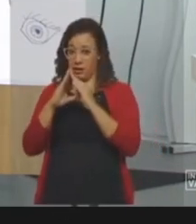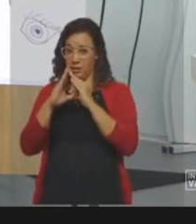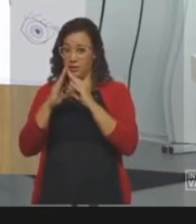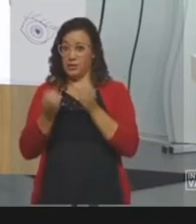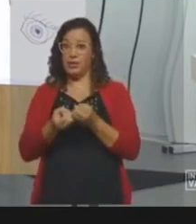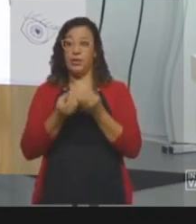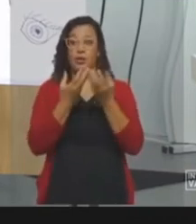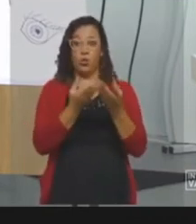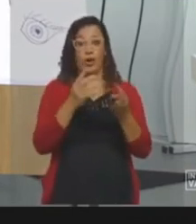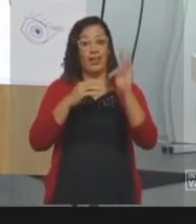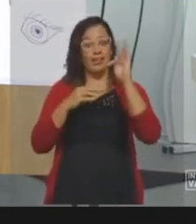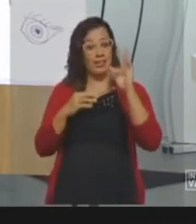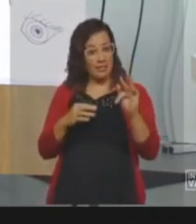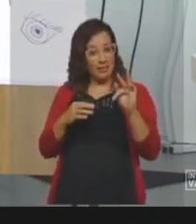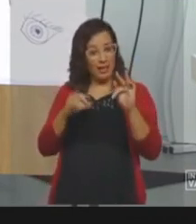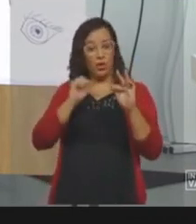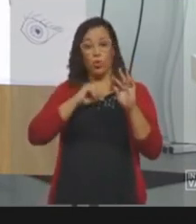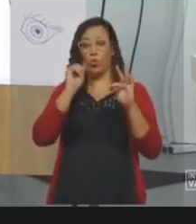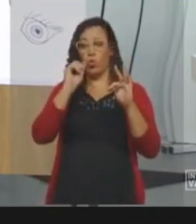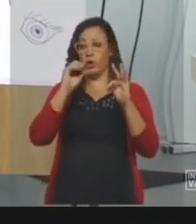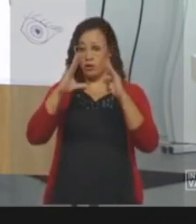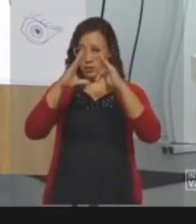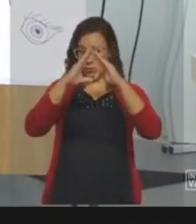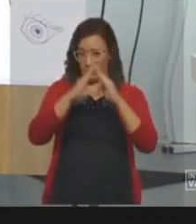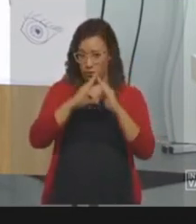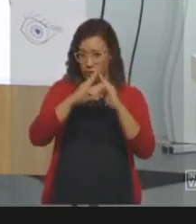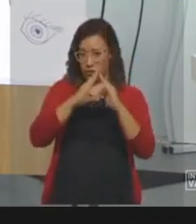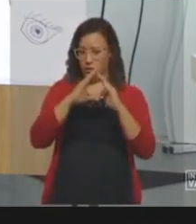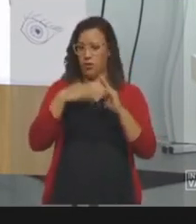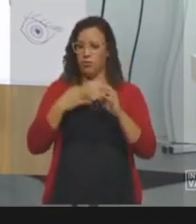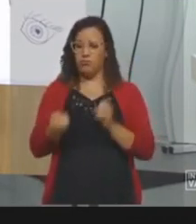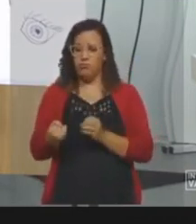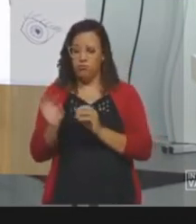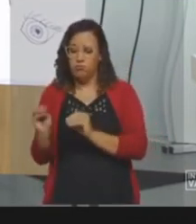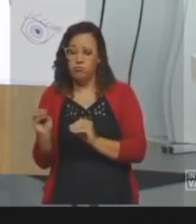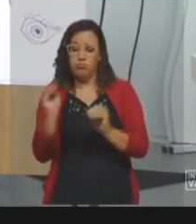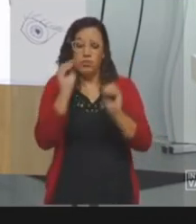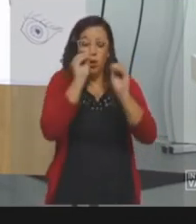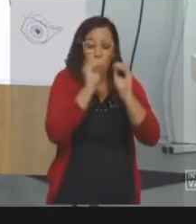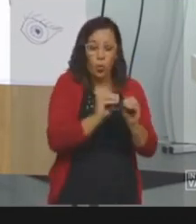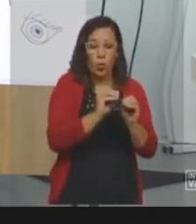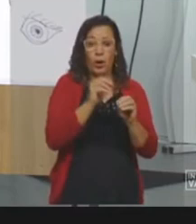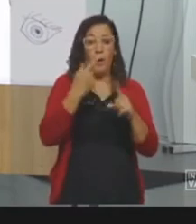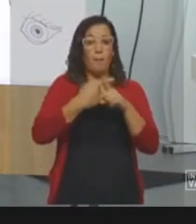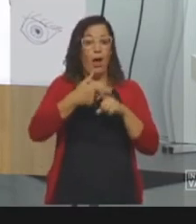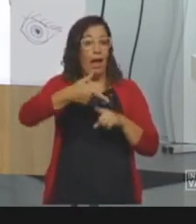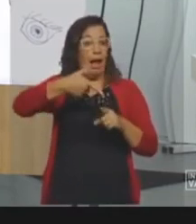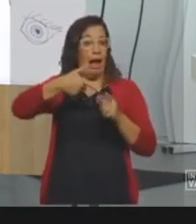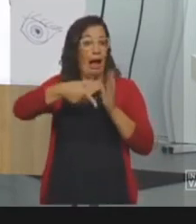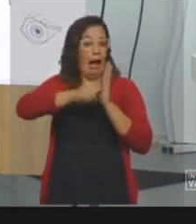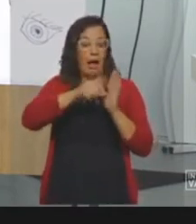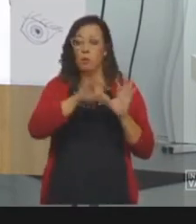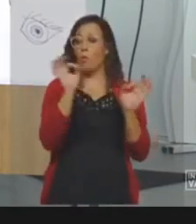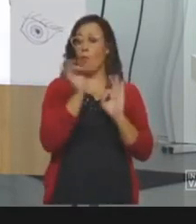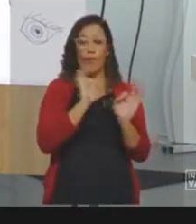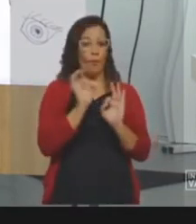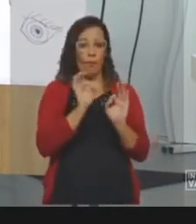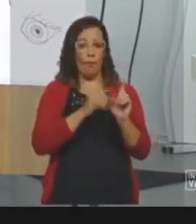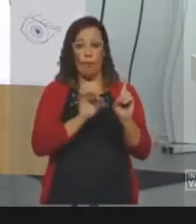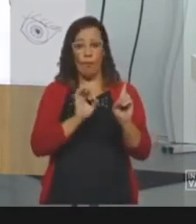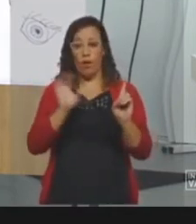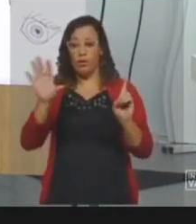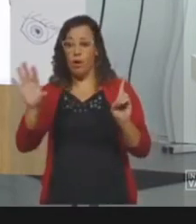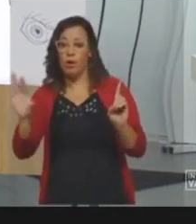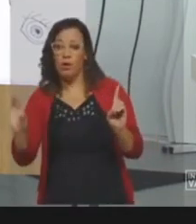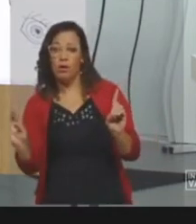transgenes, né? Foram transferidos genes para ele que ele não tinha. São genes de outros organismos que